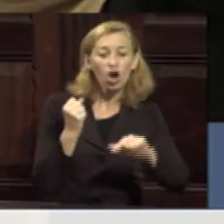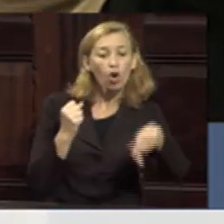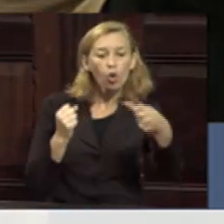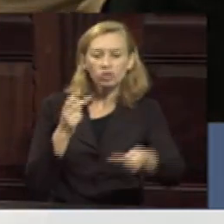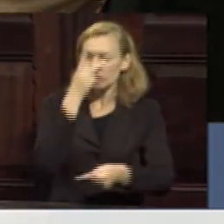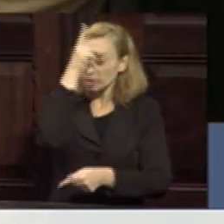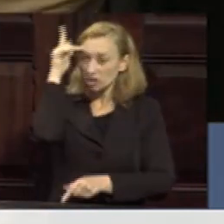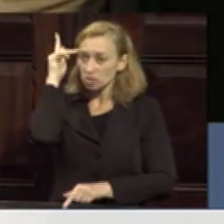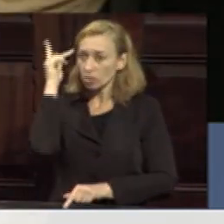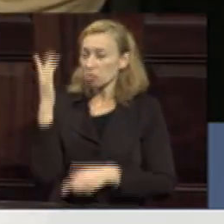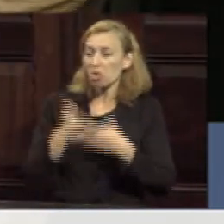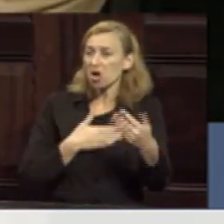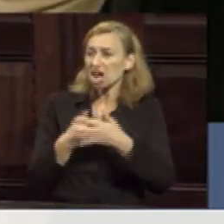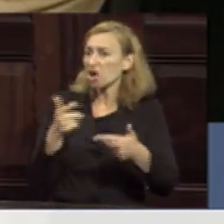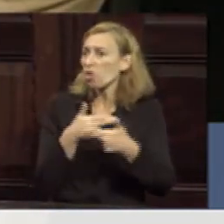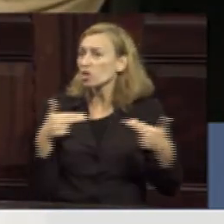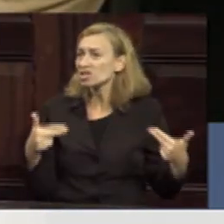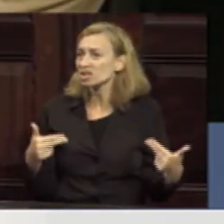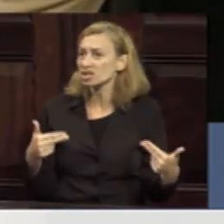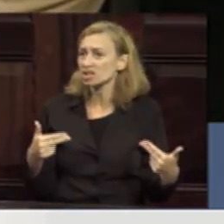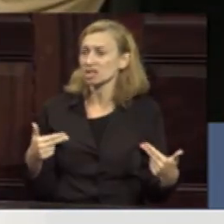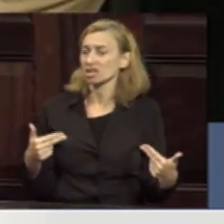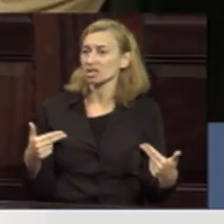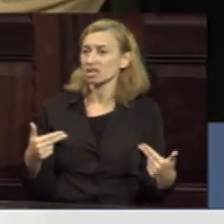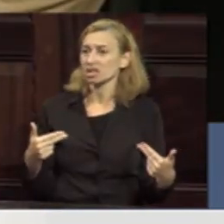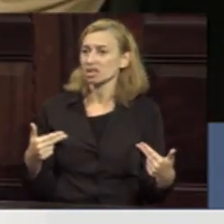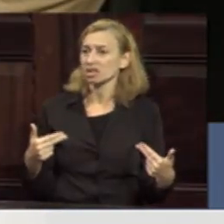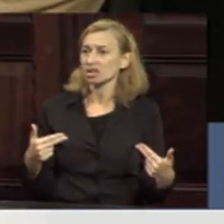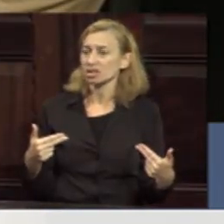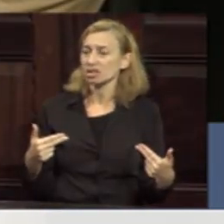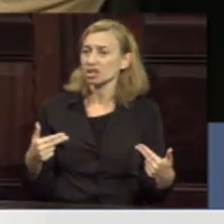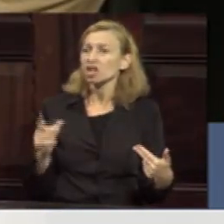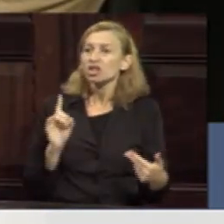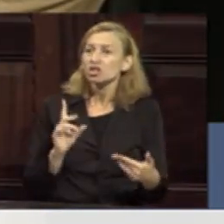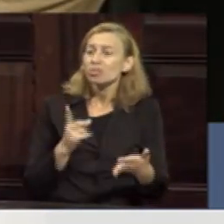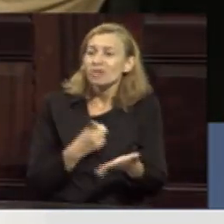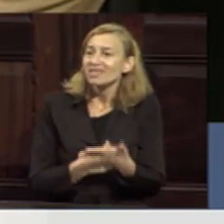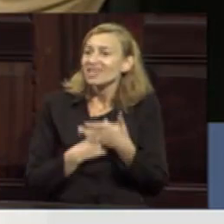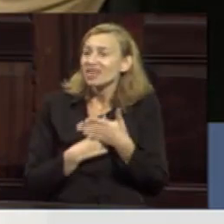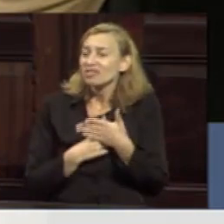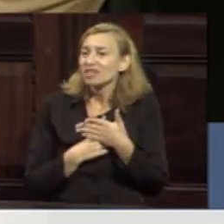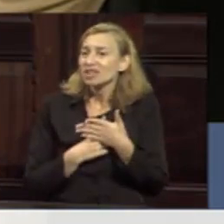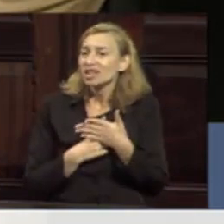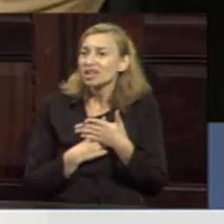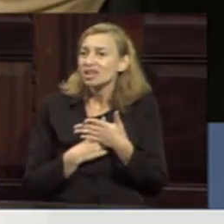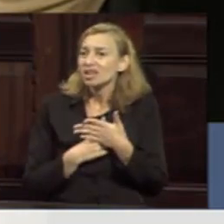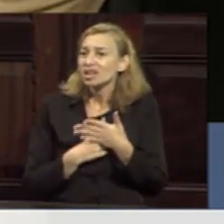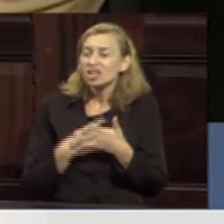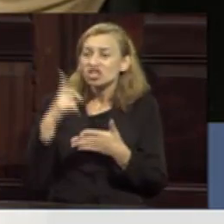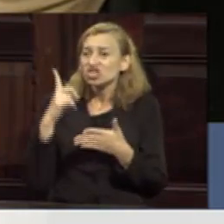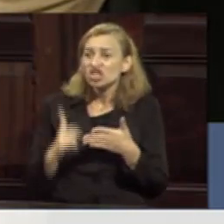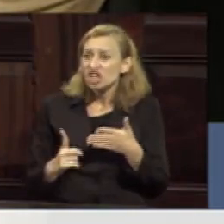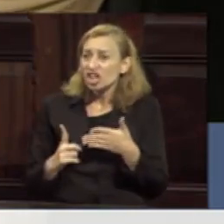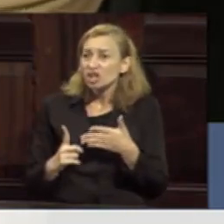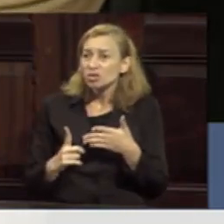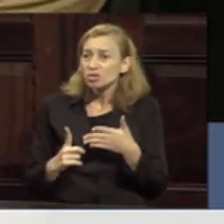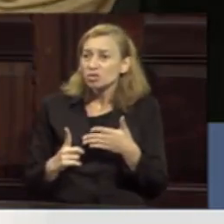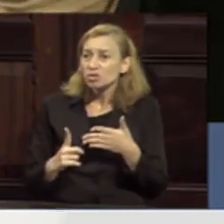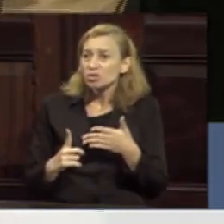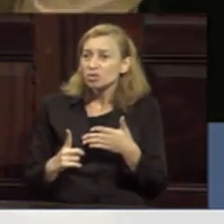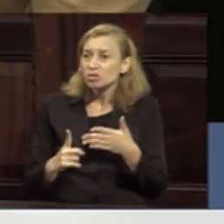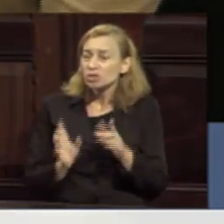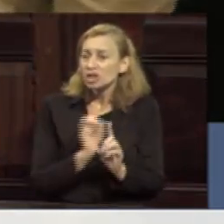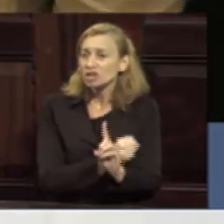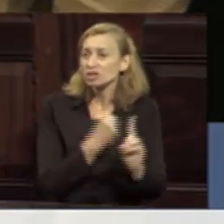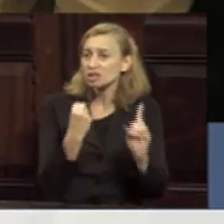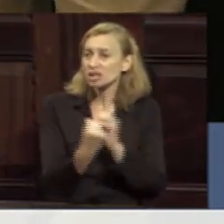outras por conta de defenderem essas outras pessoas, de defenderem direitos essenciais da